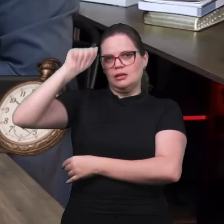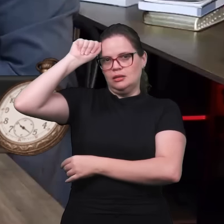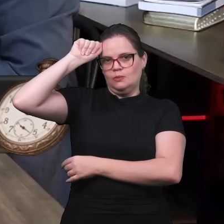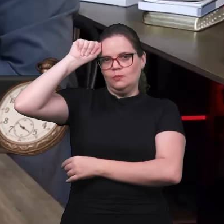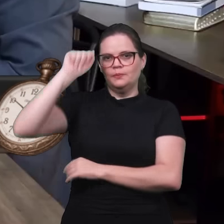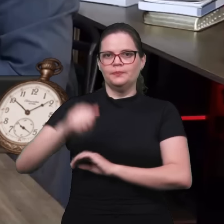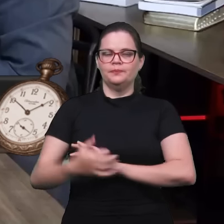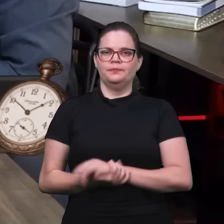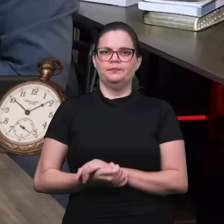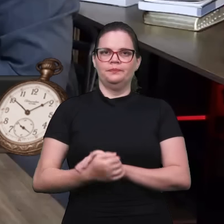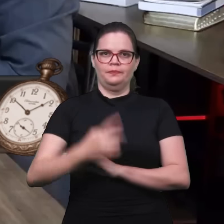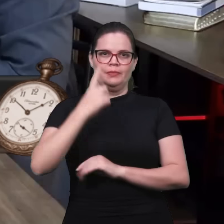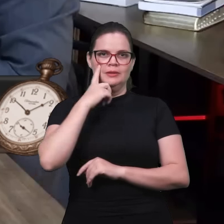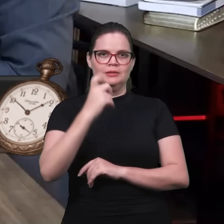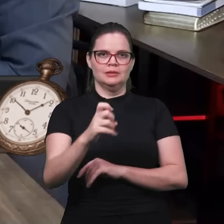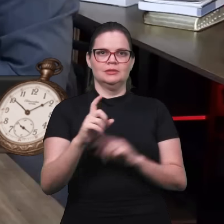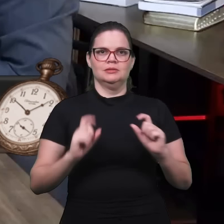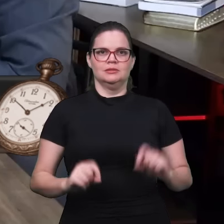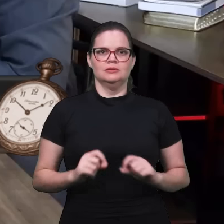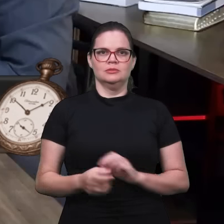E é interessante, Adão